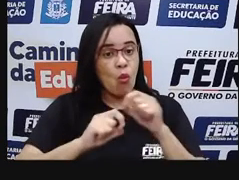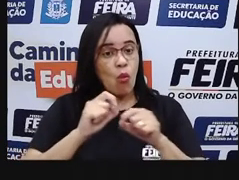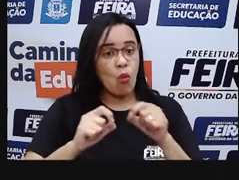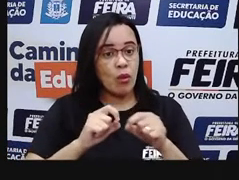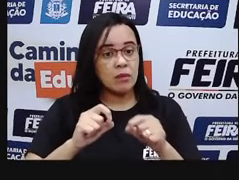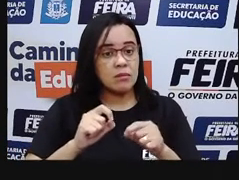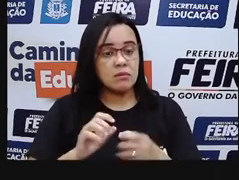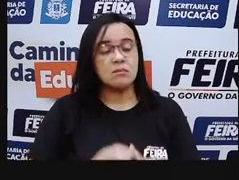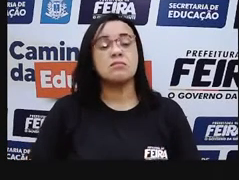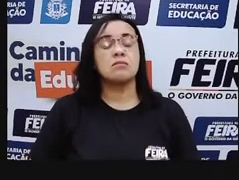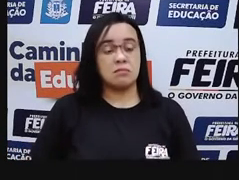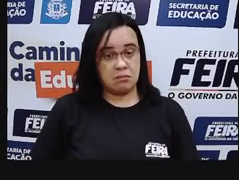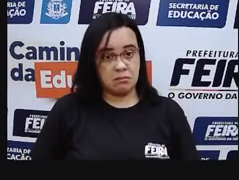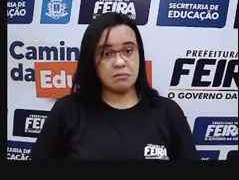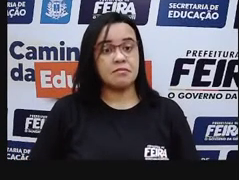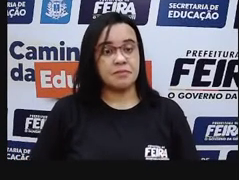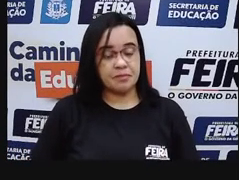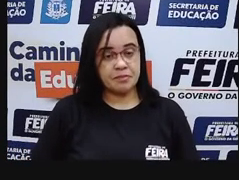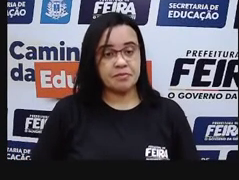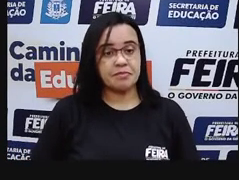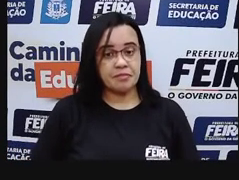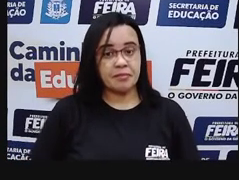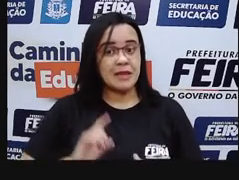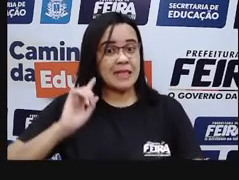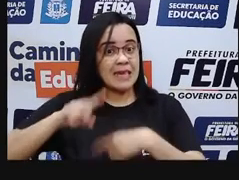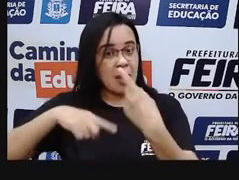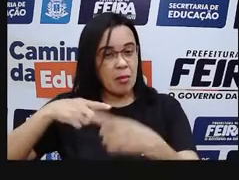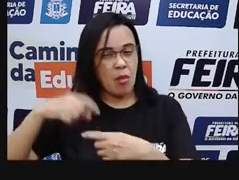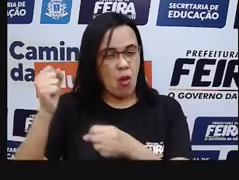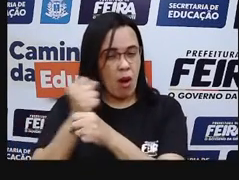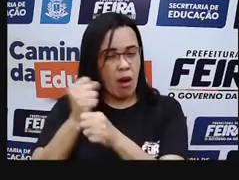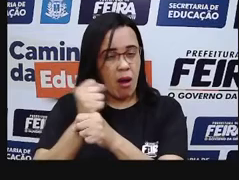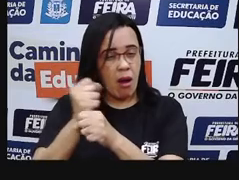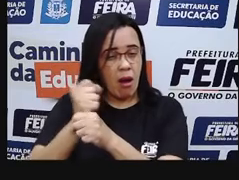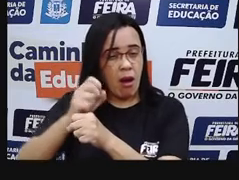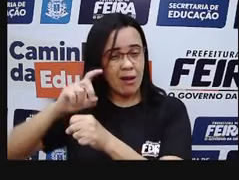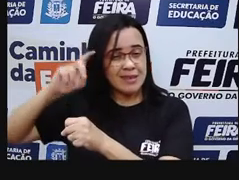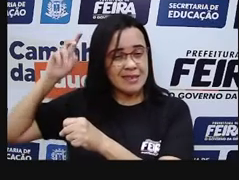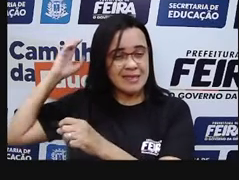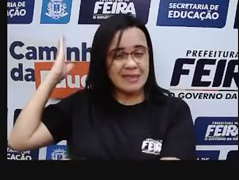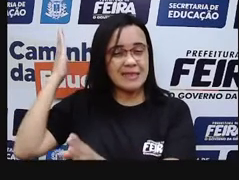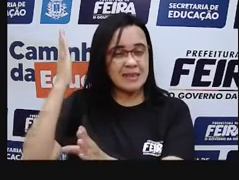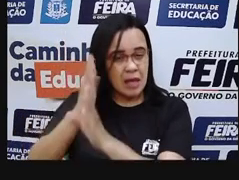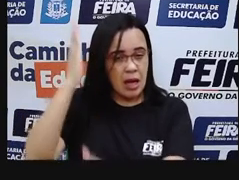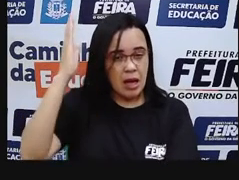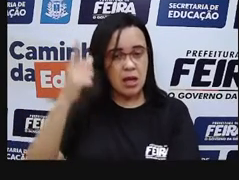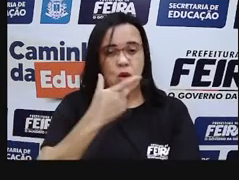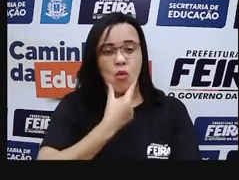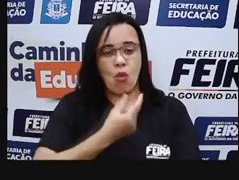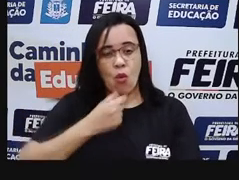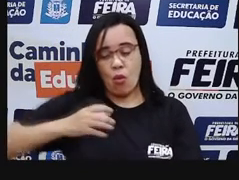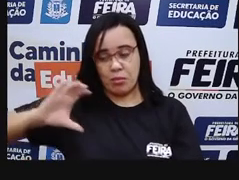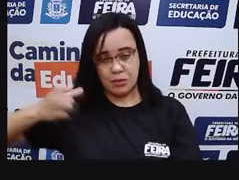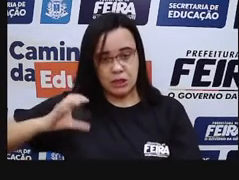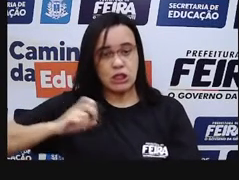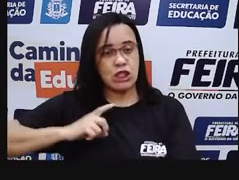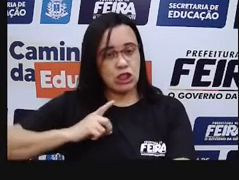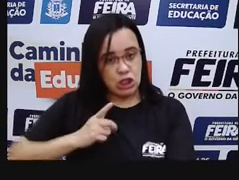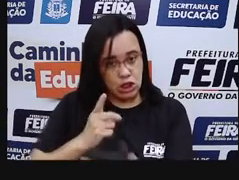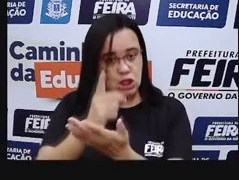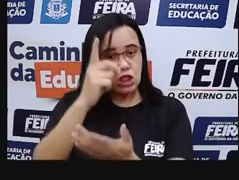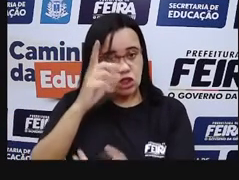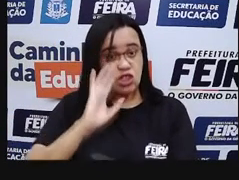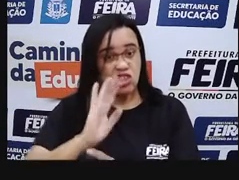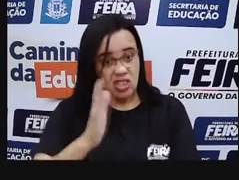beije é a descoberta né da da penicilina esse gráfico aqui